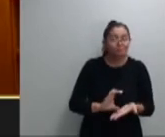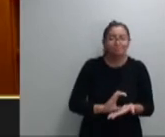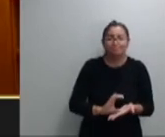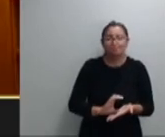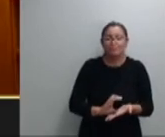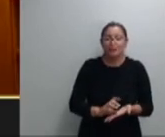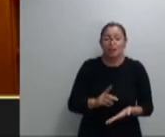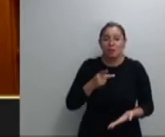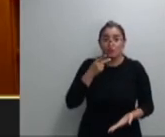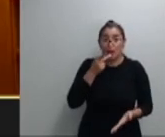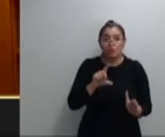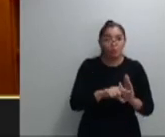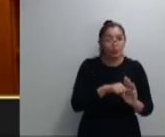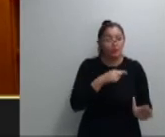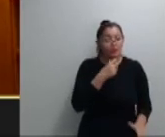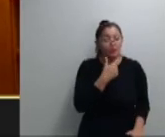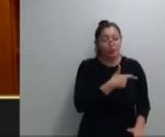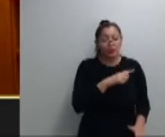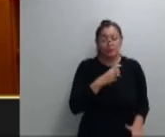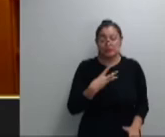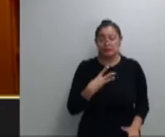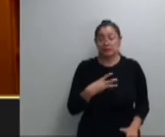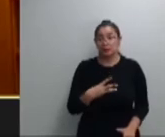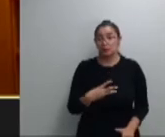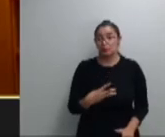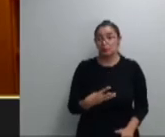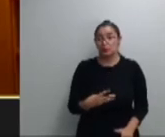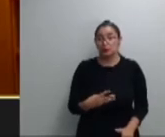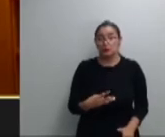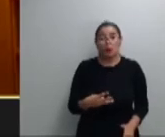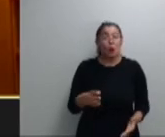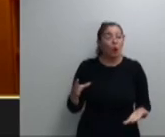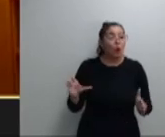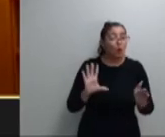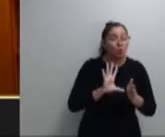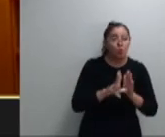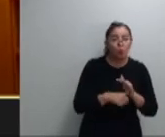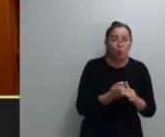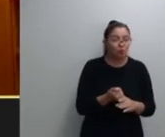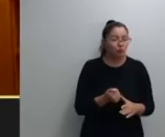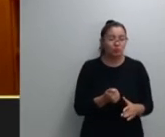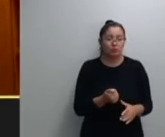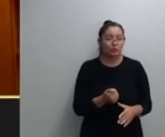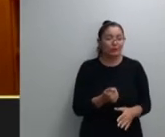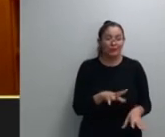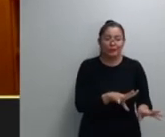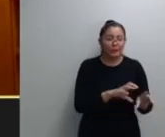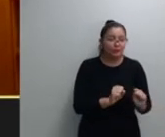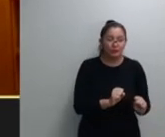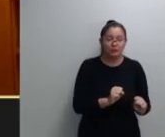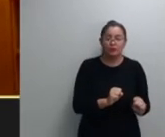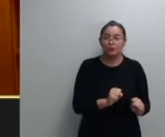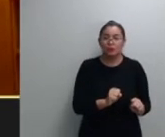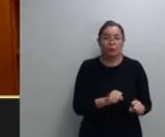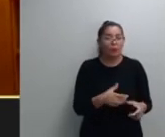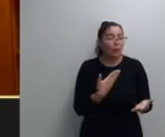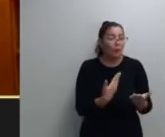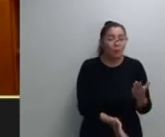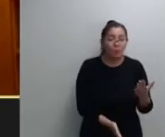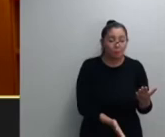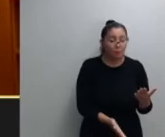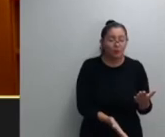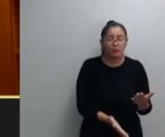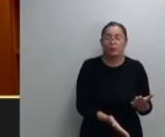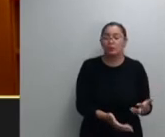parágrafo 13 do artigo 3º, furto, roubo, inutilização, deteriorização, destruição em sinistro,